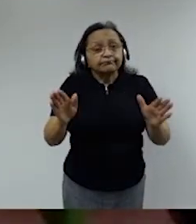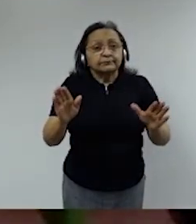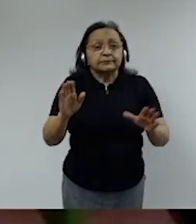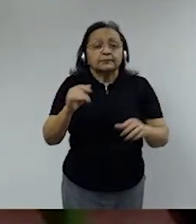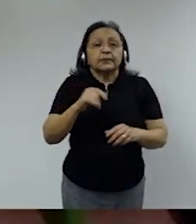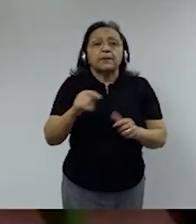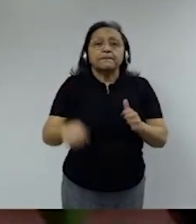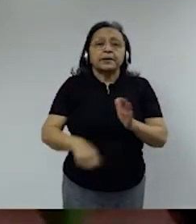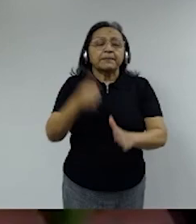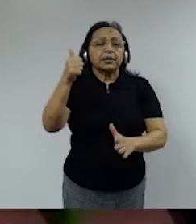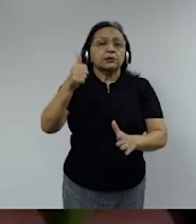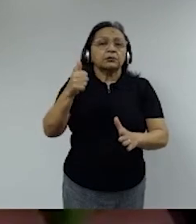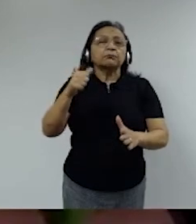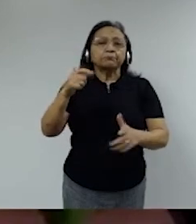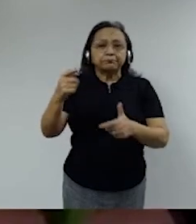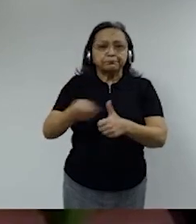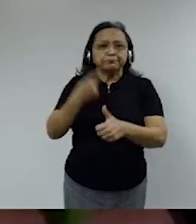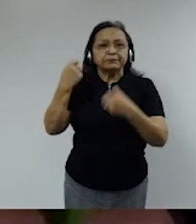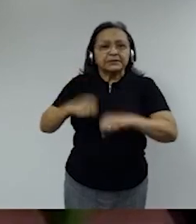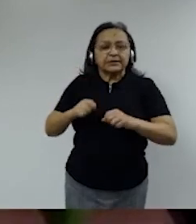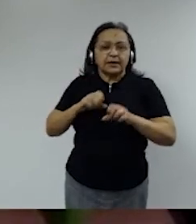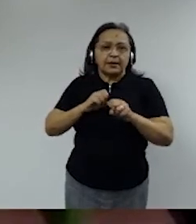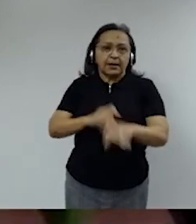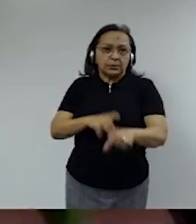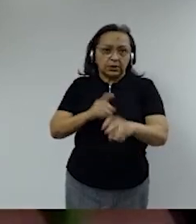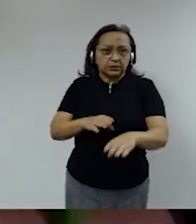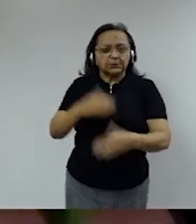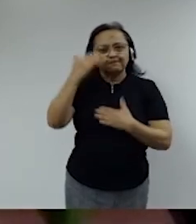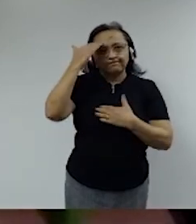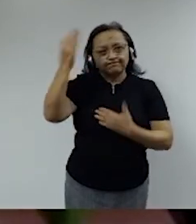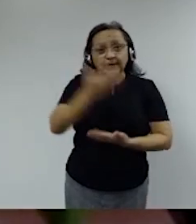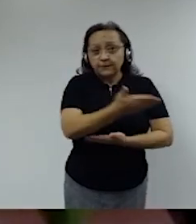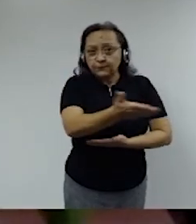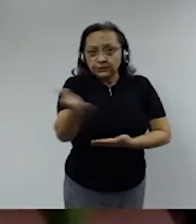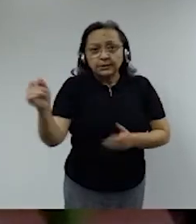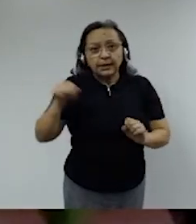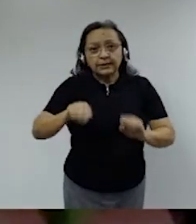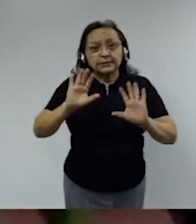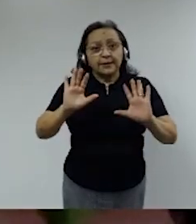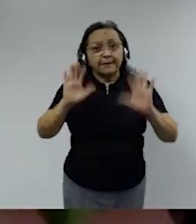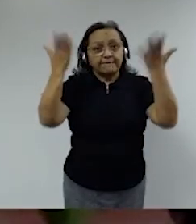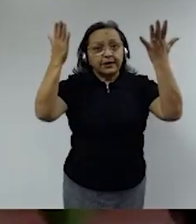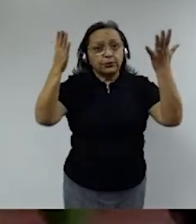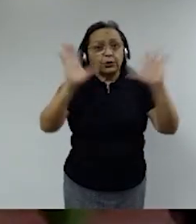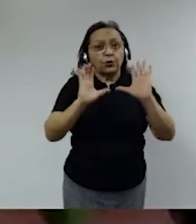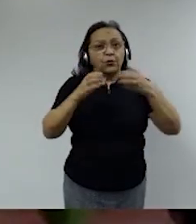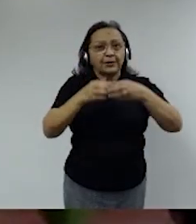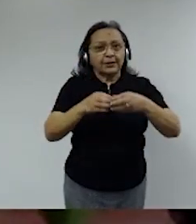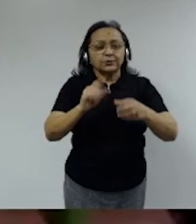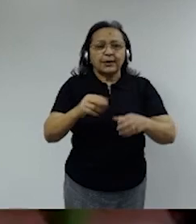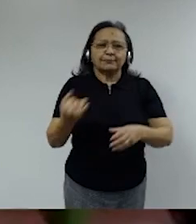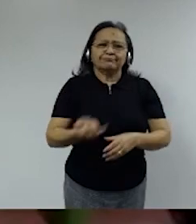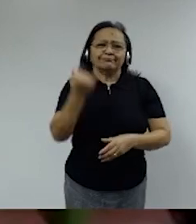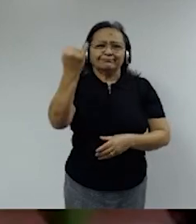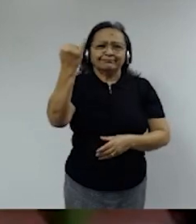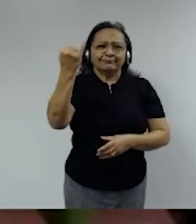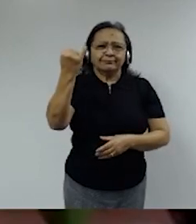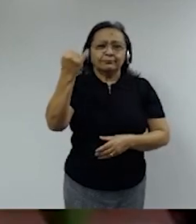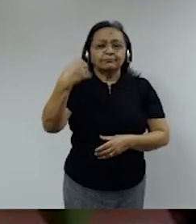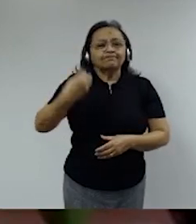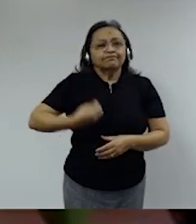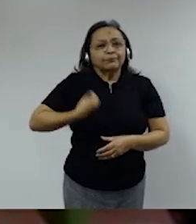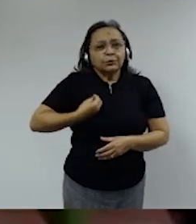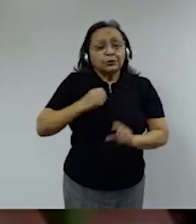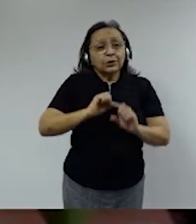elas passam pela educação. Gratidão a vocês. Este evento é significativamente importante por uma condição